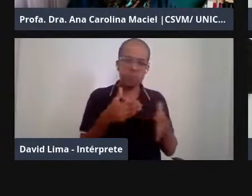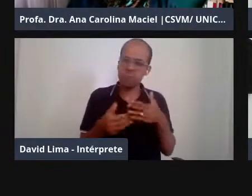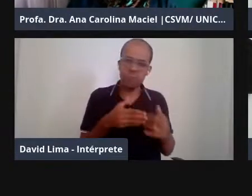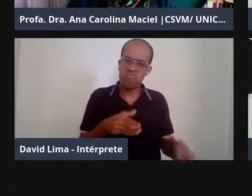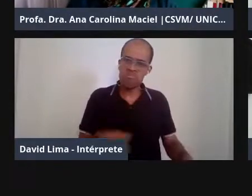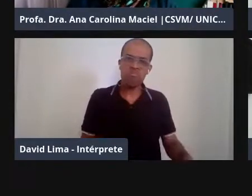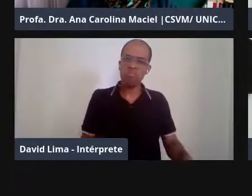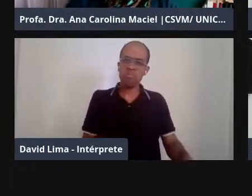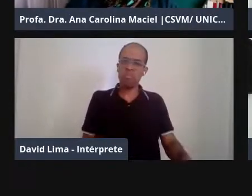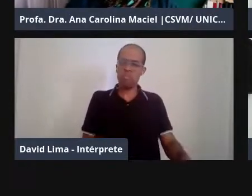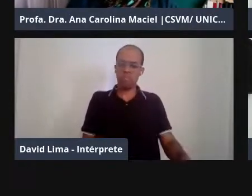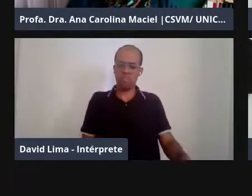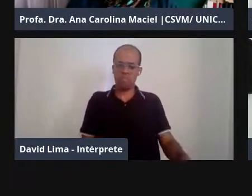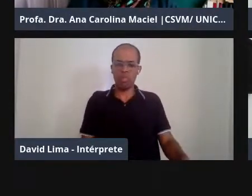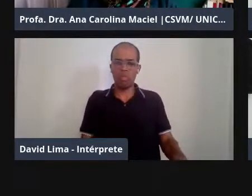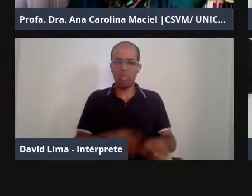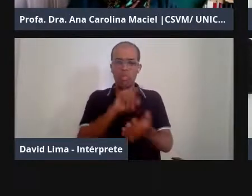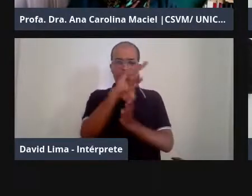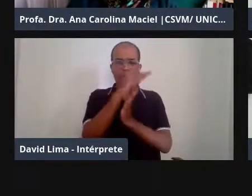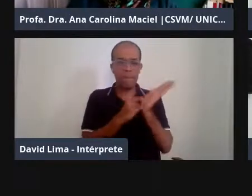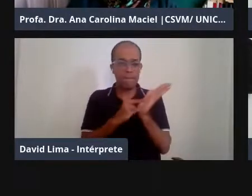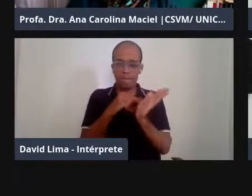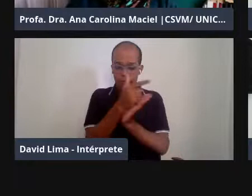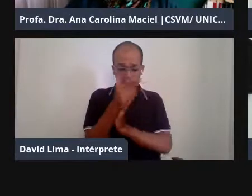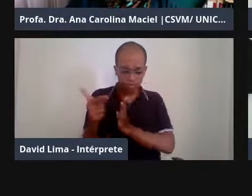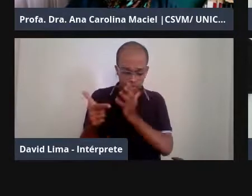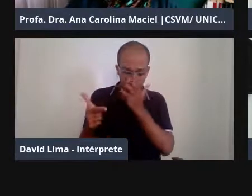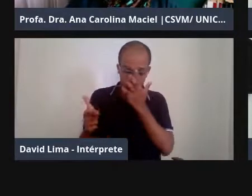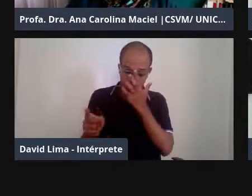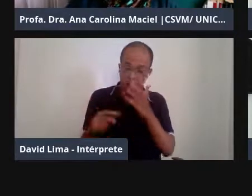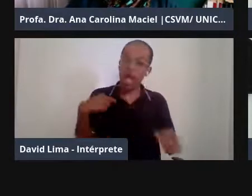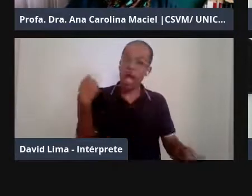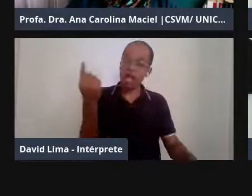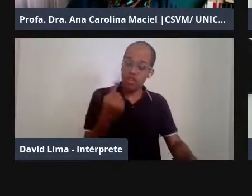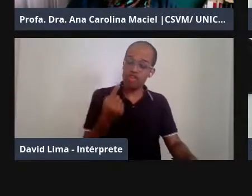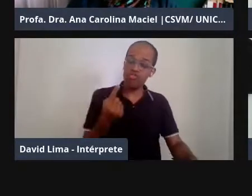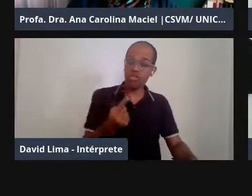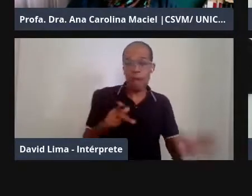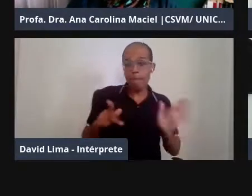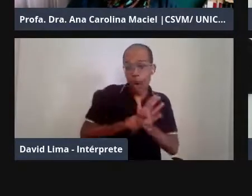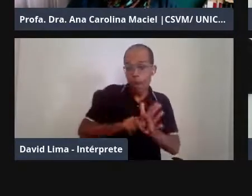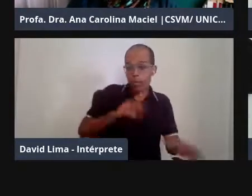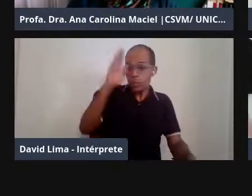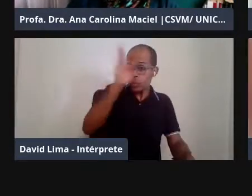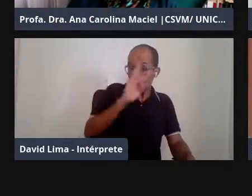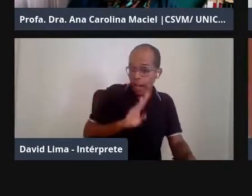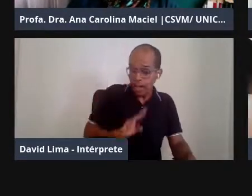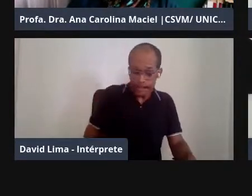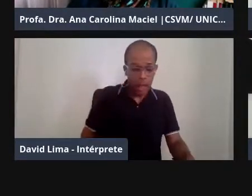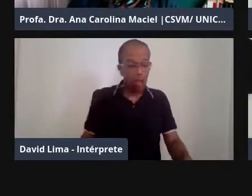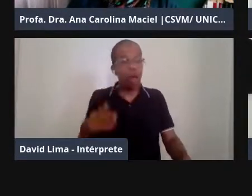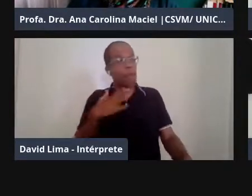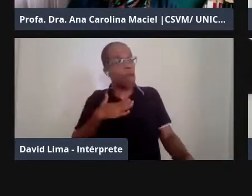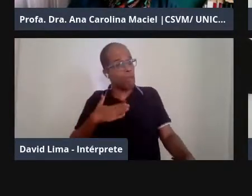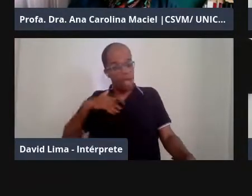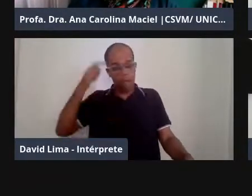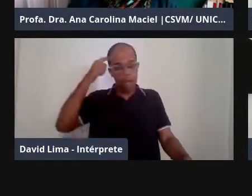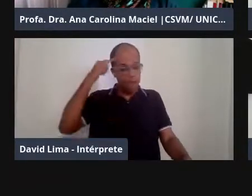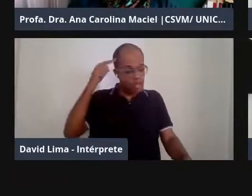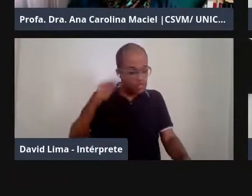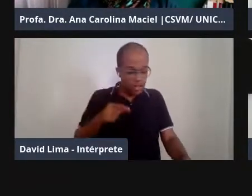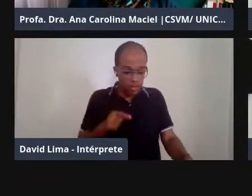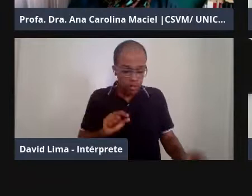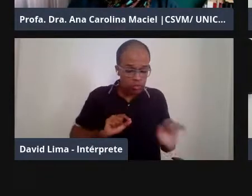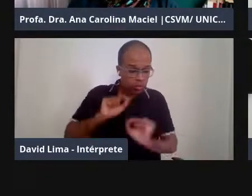nós não temos à mão, nós que somos, residentes e natos aqui? Então, para mim, me parece evidente. Nós